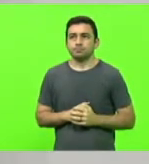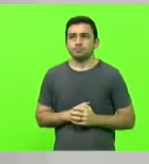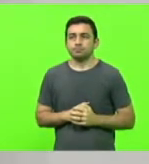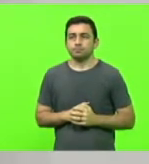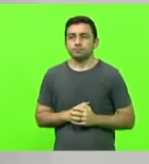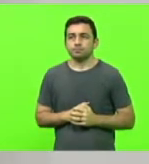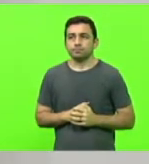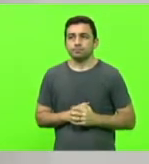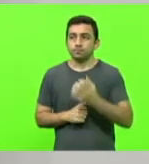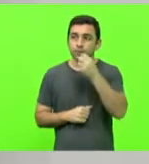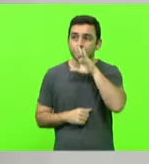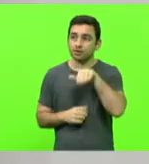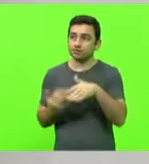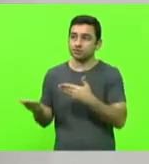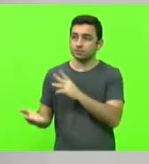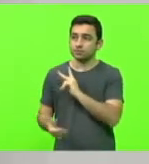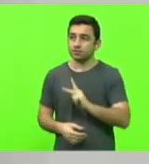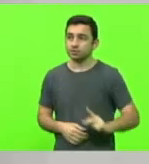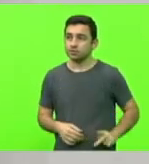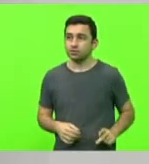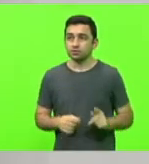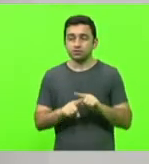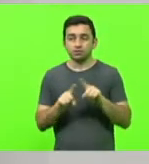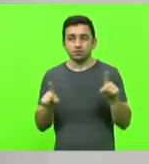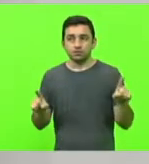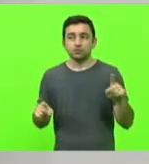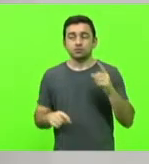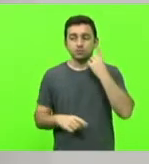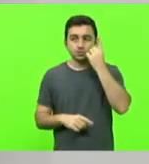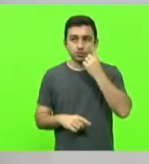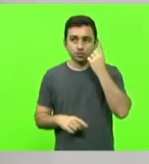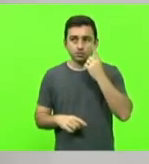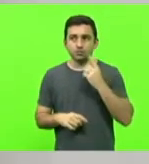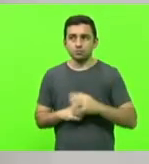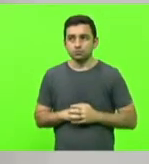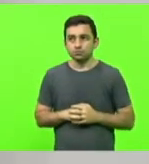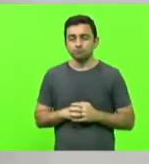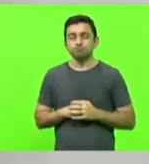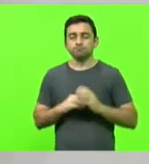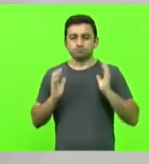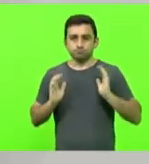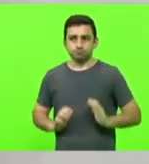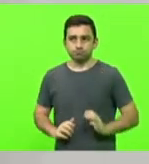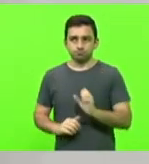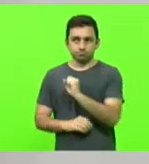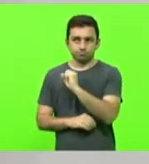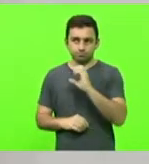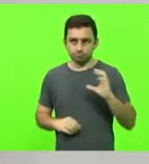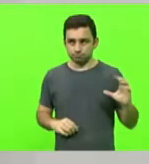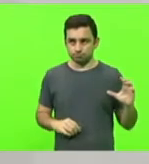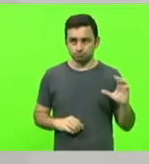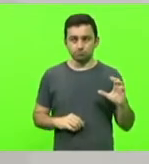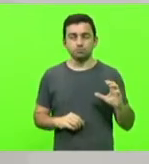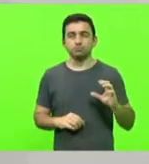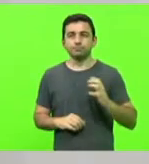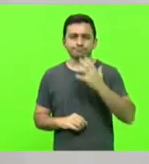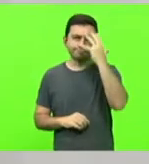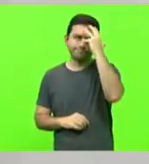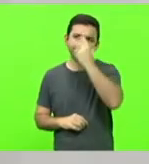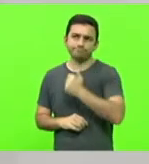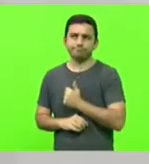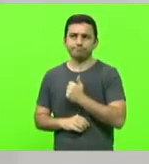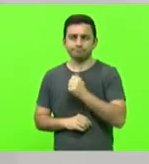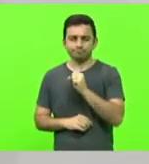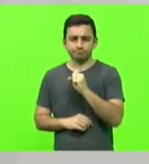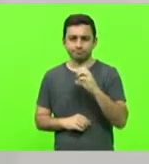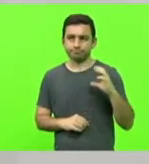Boa tarde, senhor presidente, colegas deputados, cidadãos catarinenses da nossa bela e santa